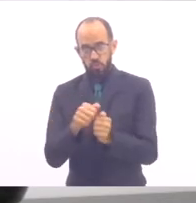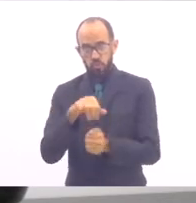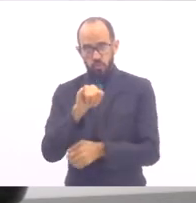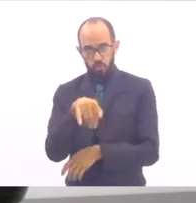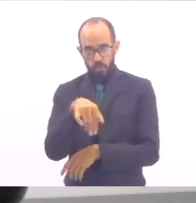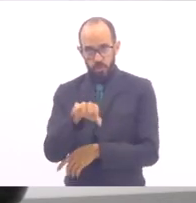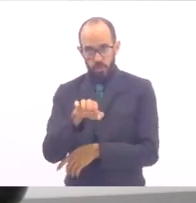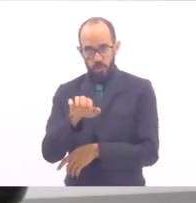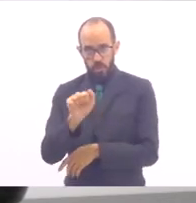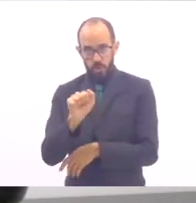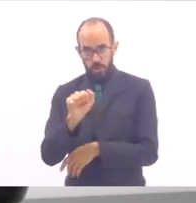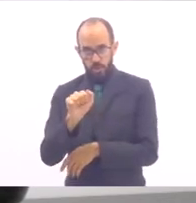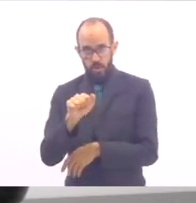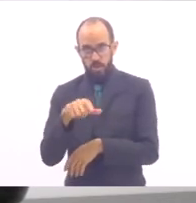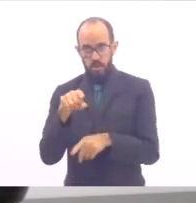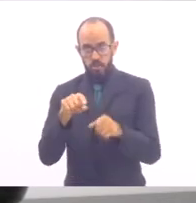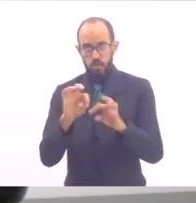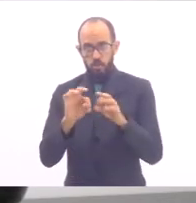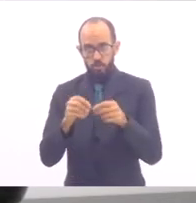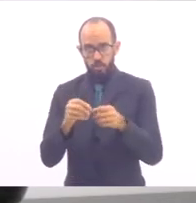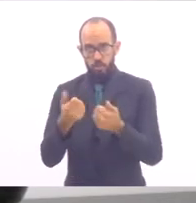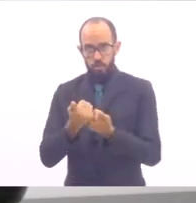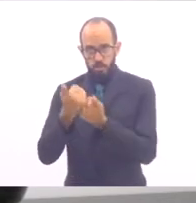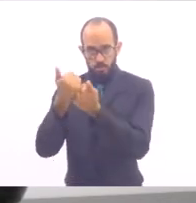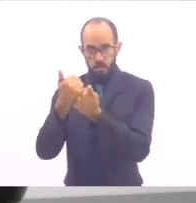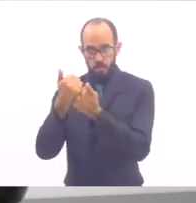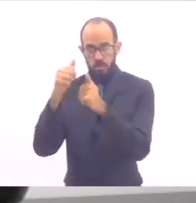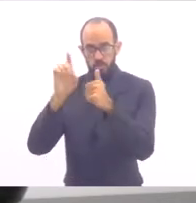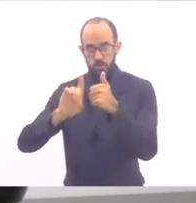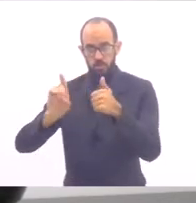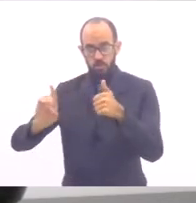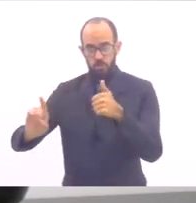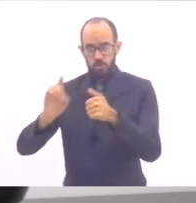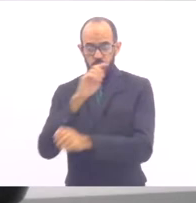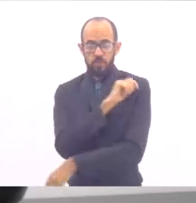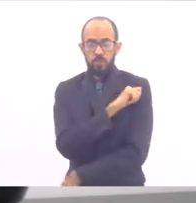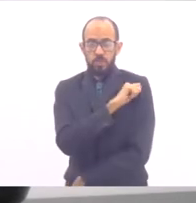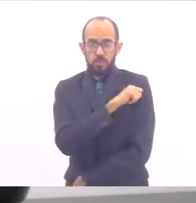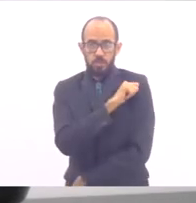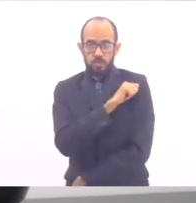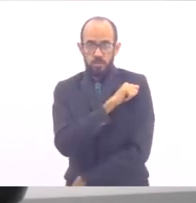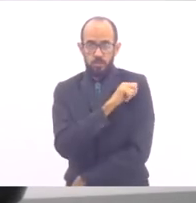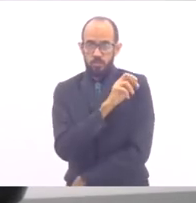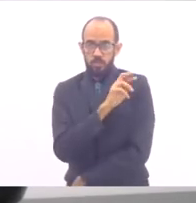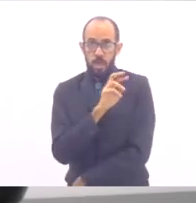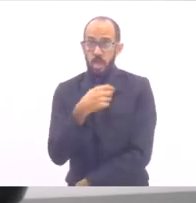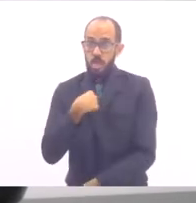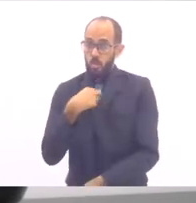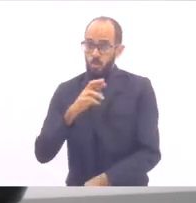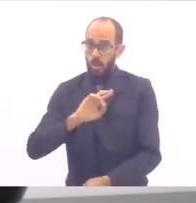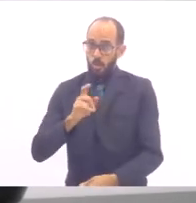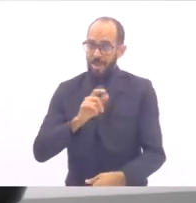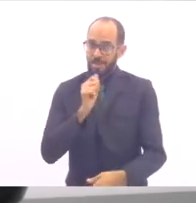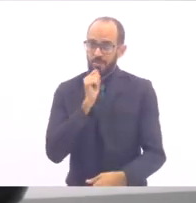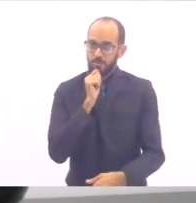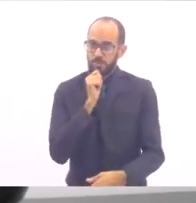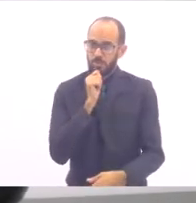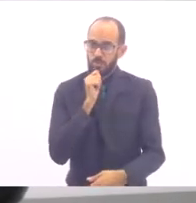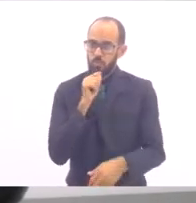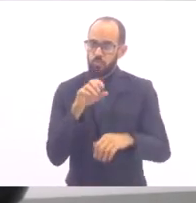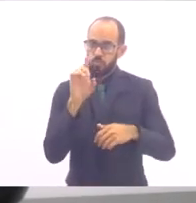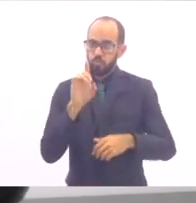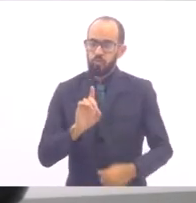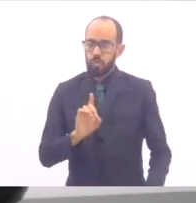com todo o apoio da diretoria de fiscalização, quando não era eu o diretor, nós